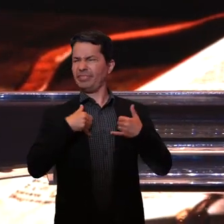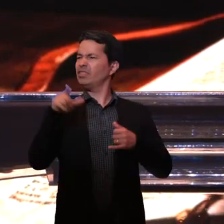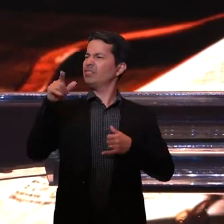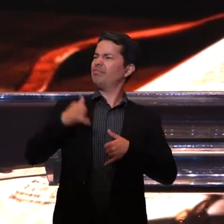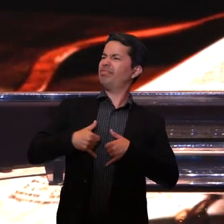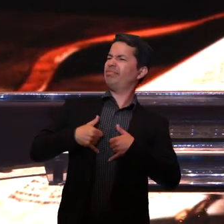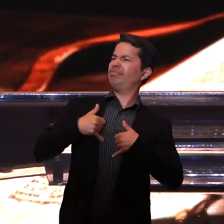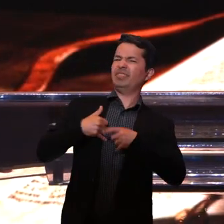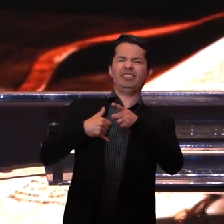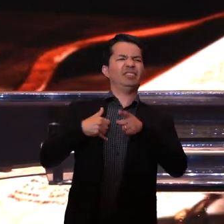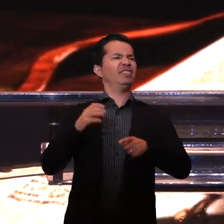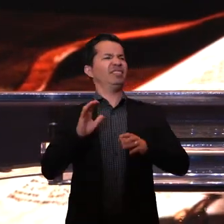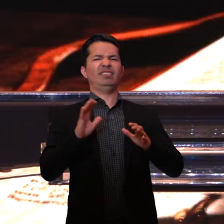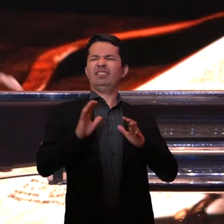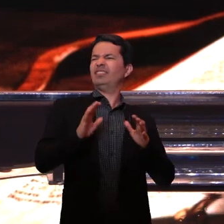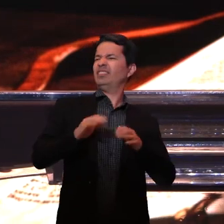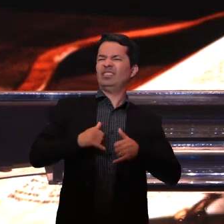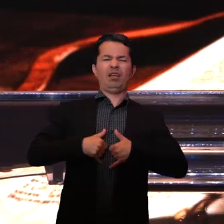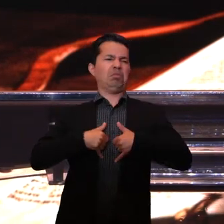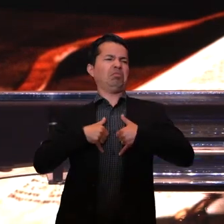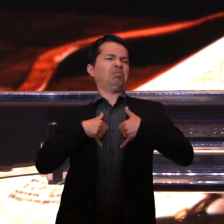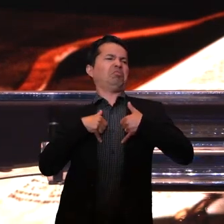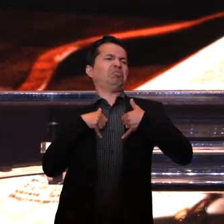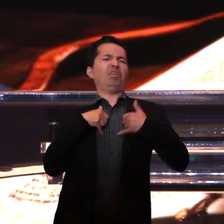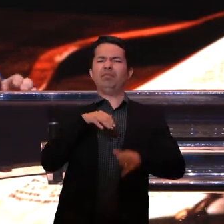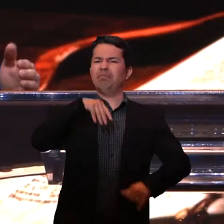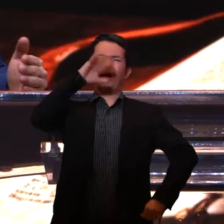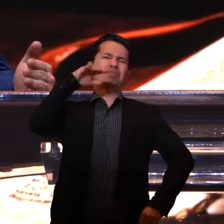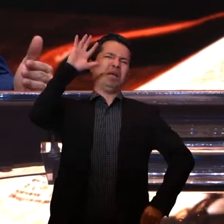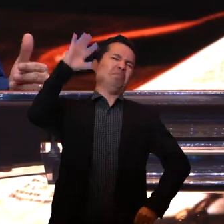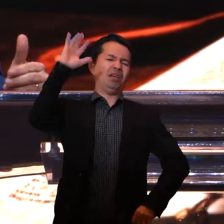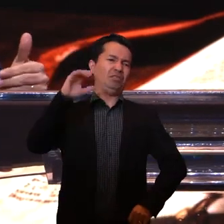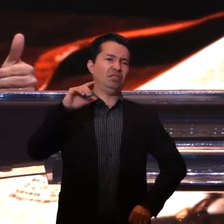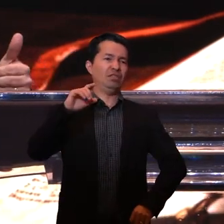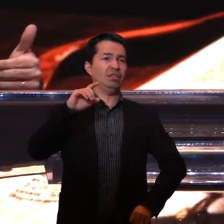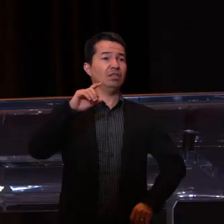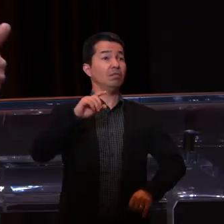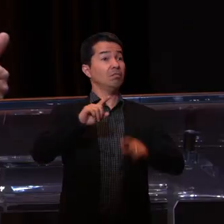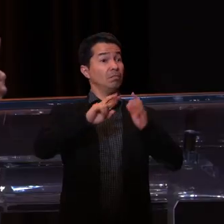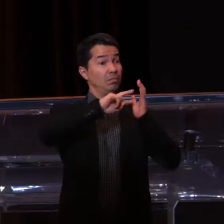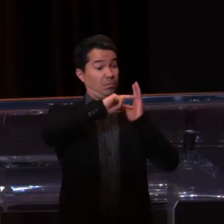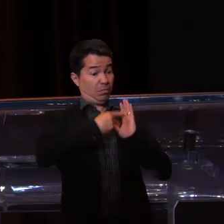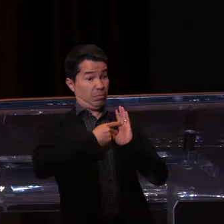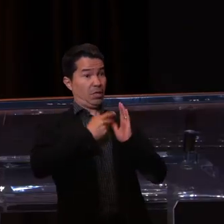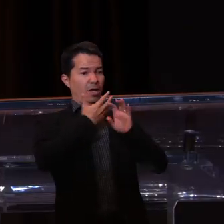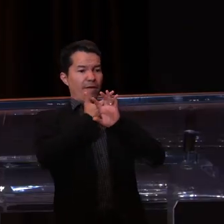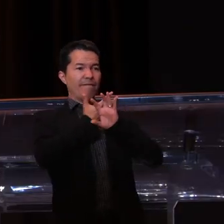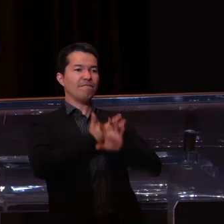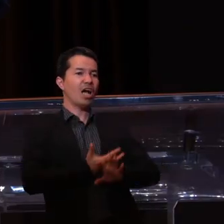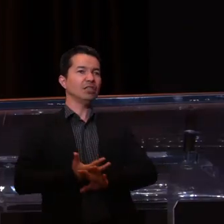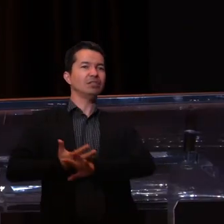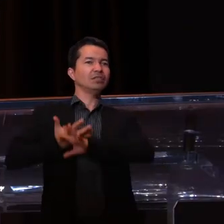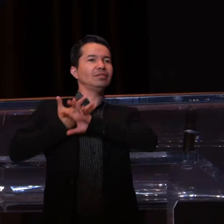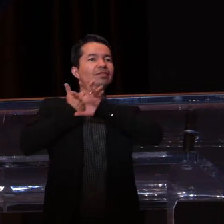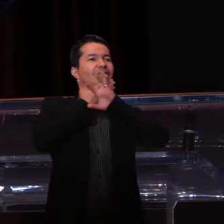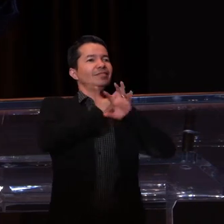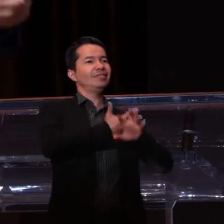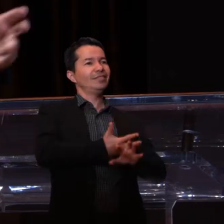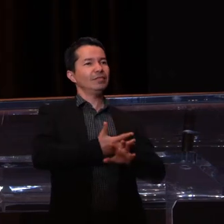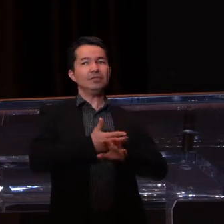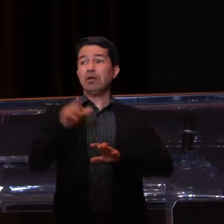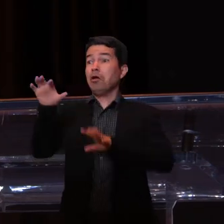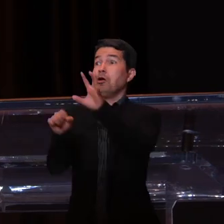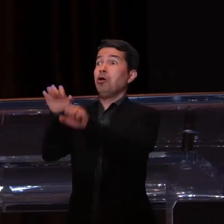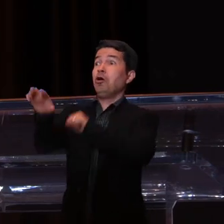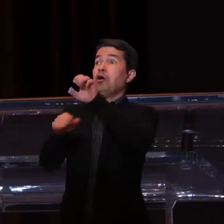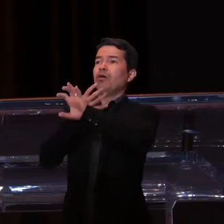Na tradução mais atual, a Bíblia diz: vazio de vazio, tudo é